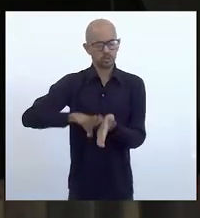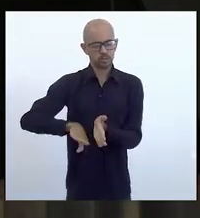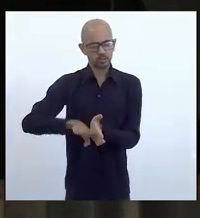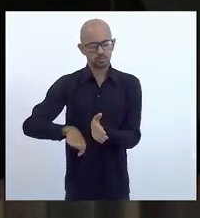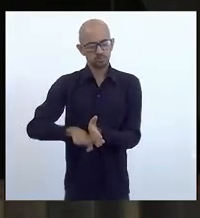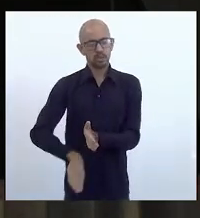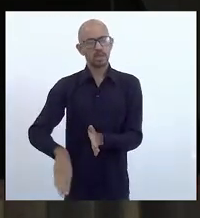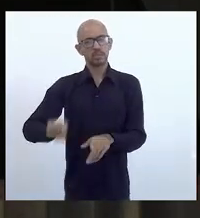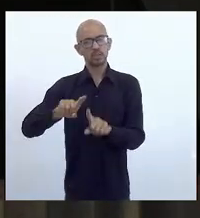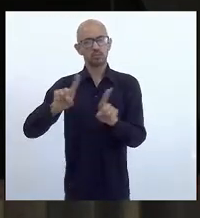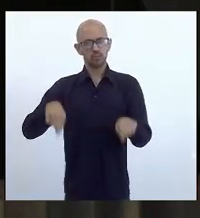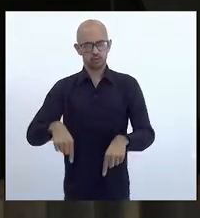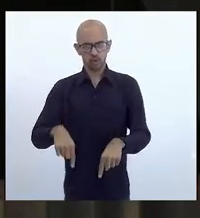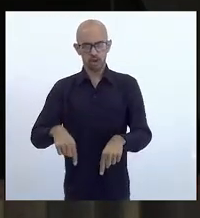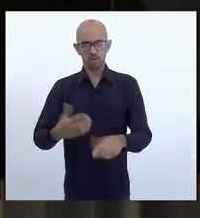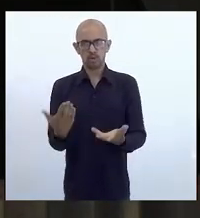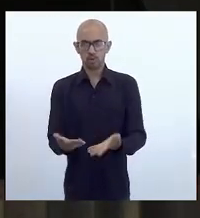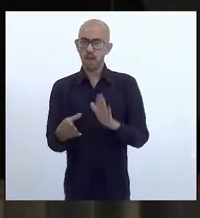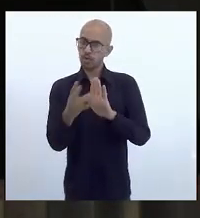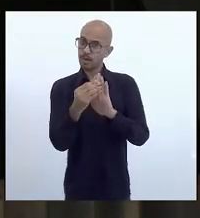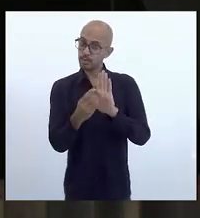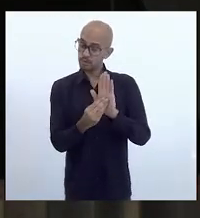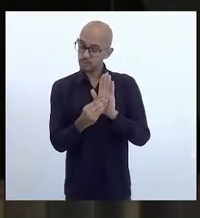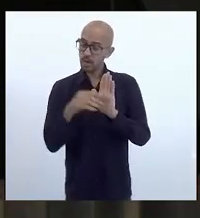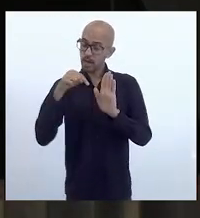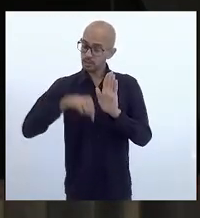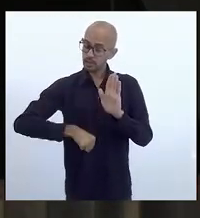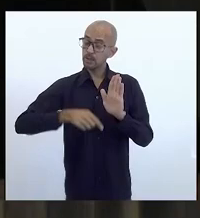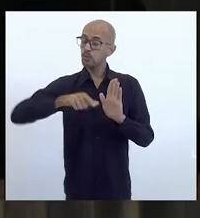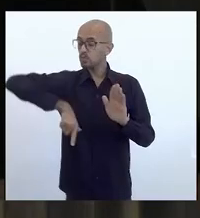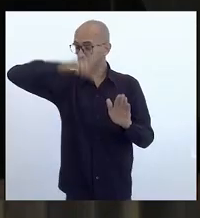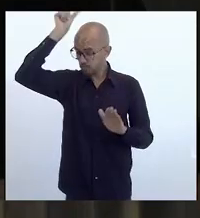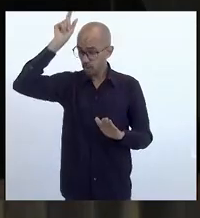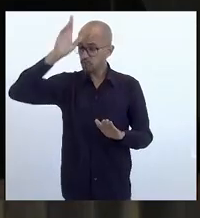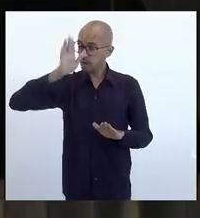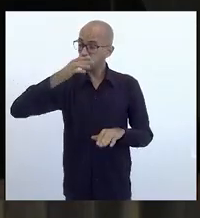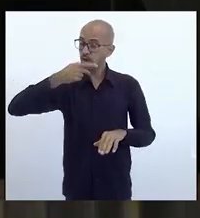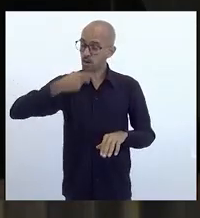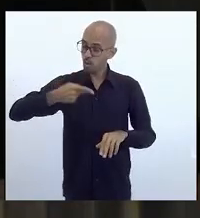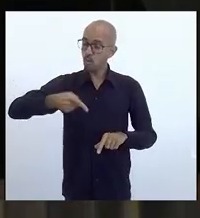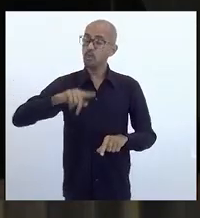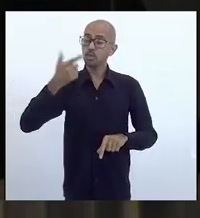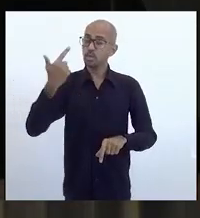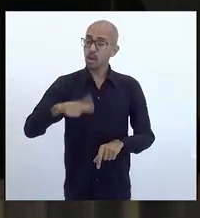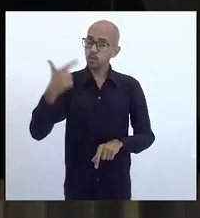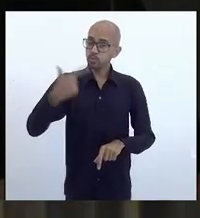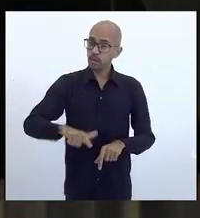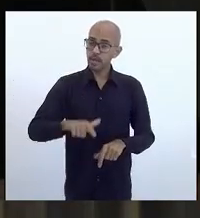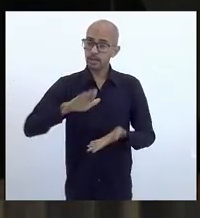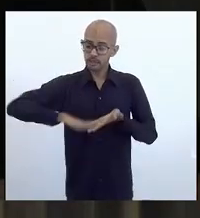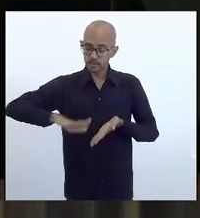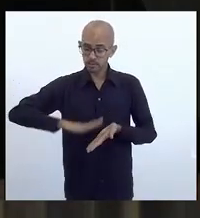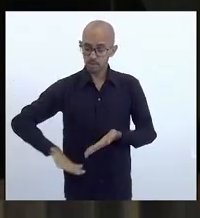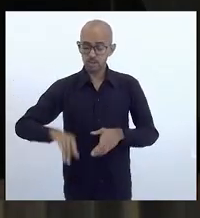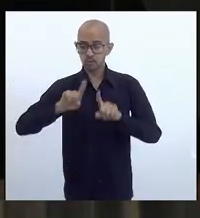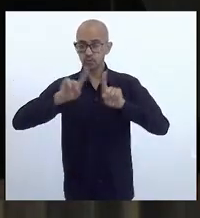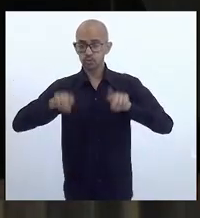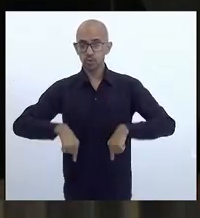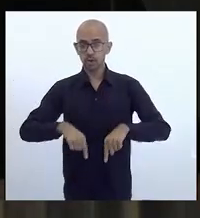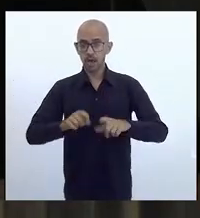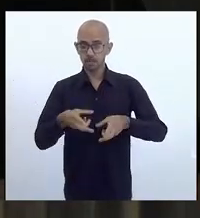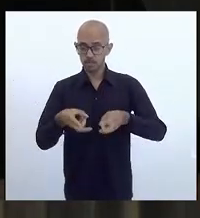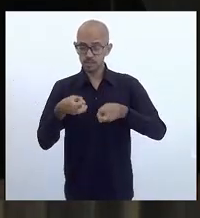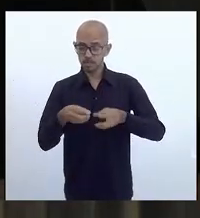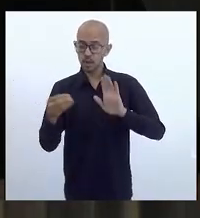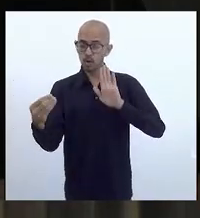quero registrar aqui algo já dito pelo deputado Luiz Paulo, não há nas despesas de pessoal a